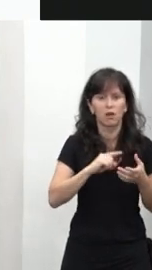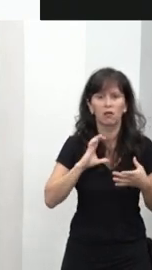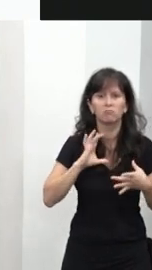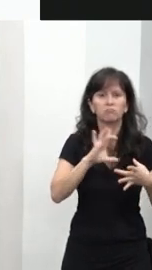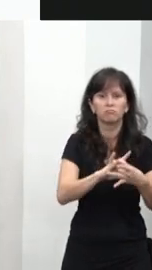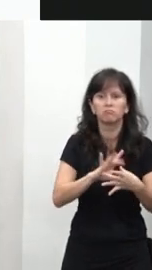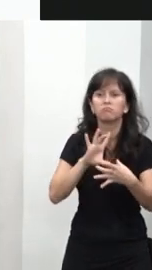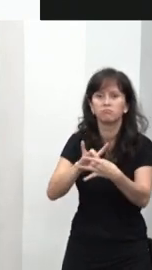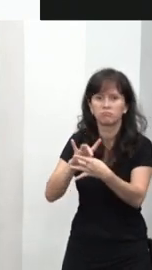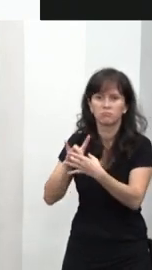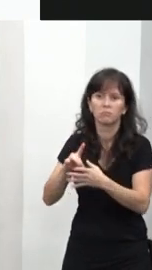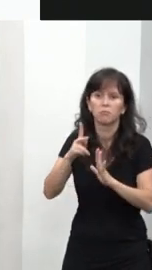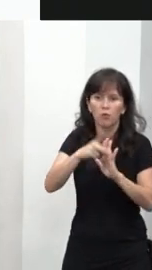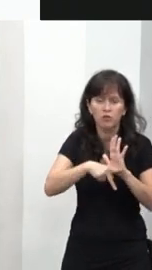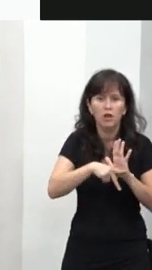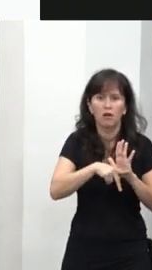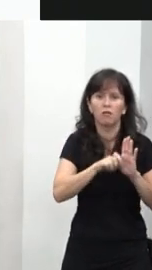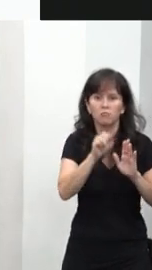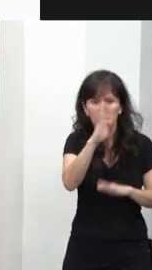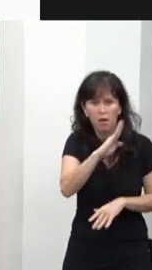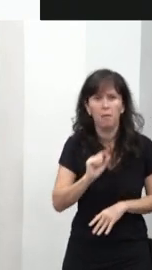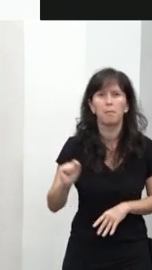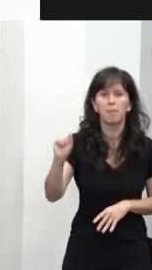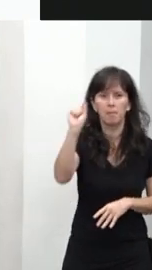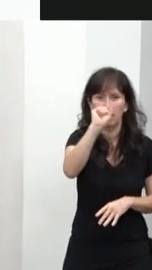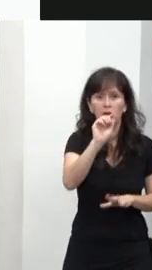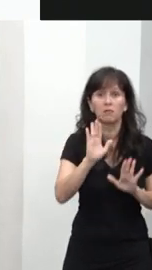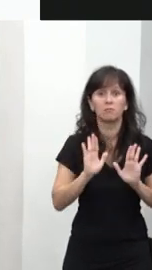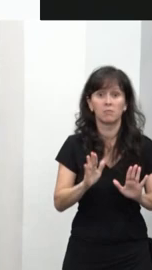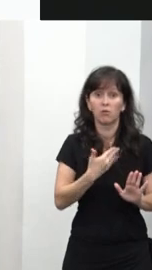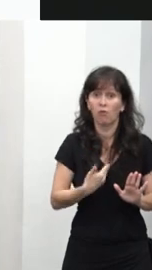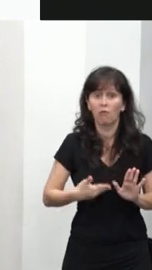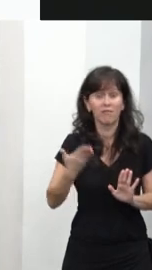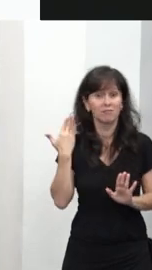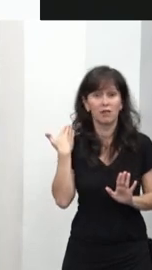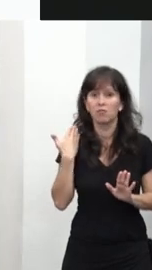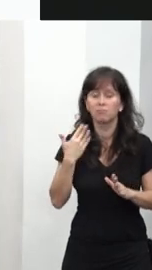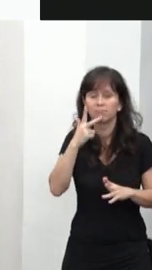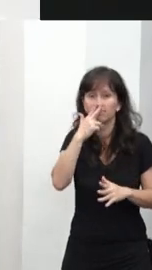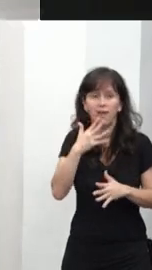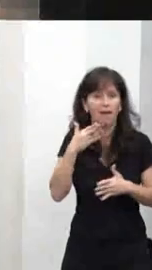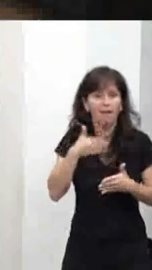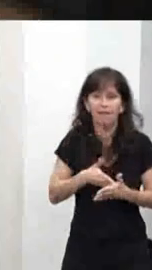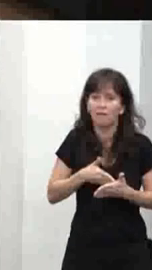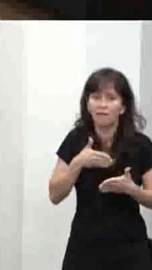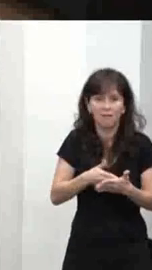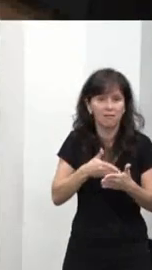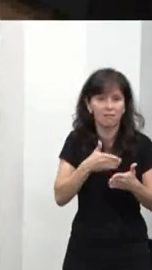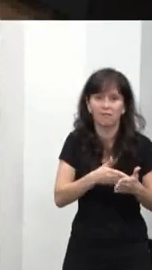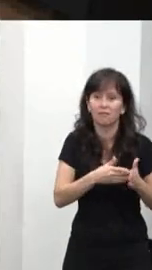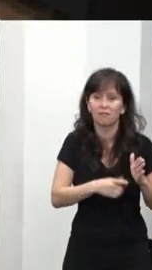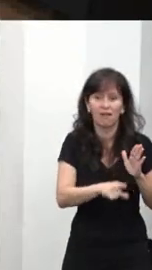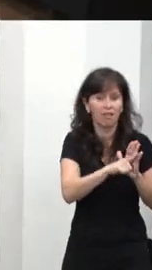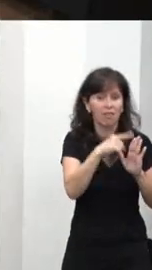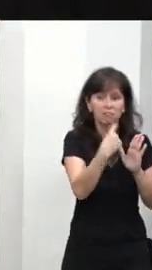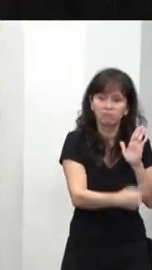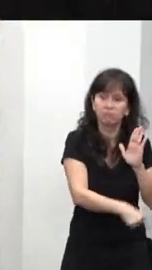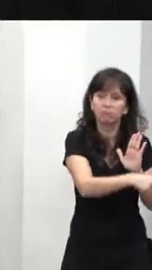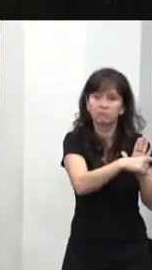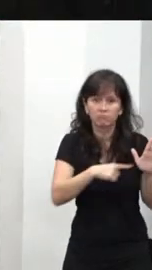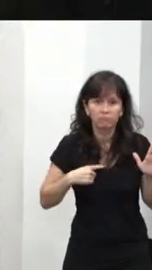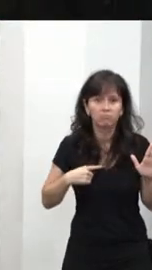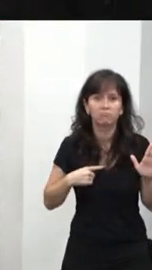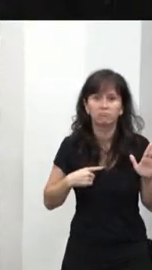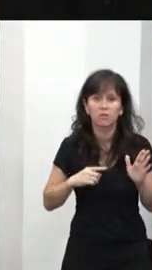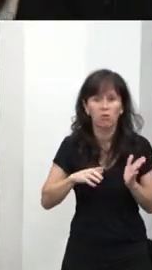disparados do Brasil afora então o governo anterior fez de tudo para atrapalhar vetou a lei o congresso com muita